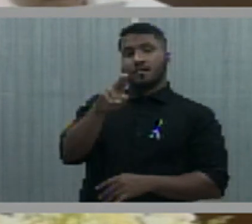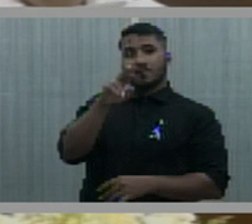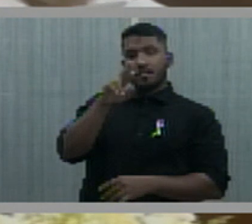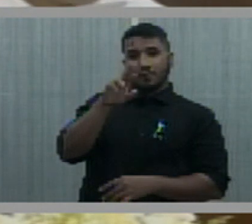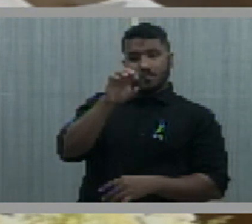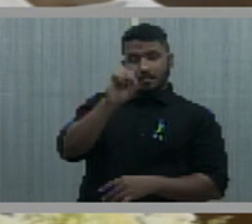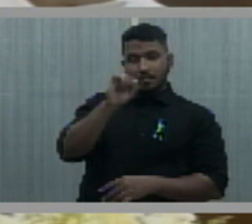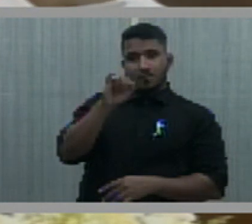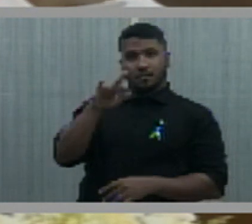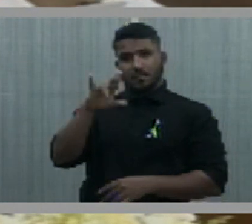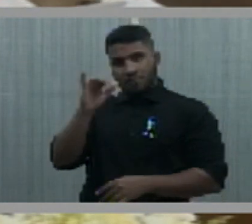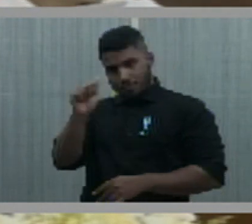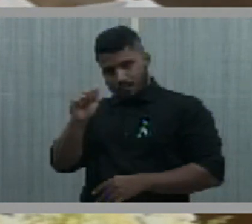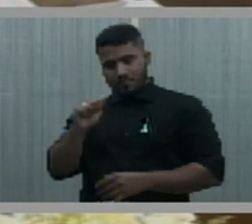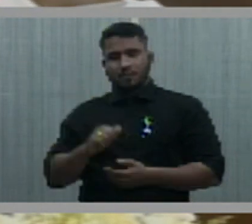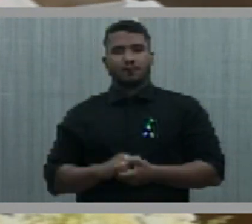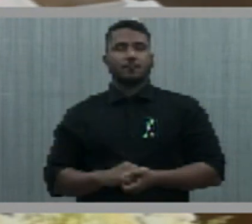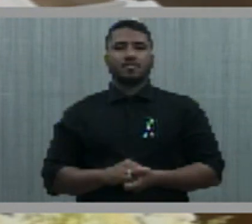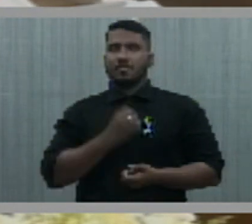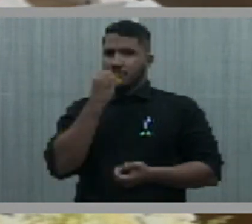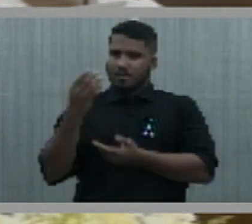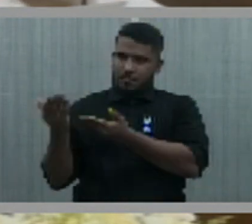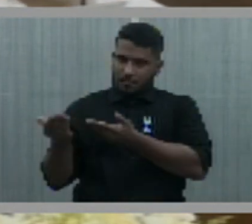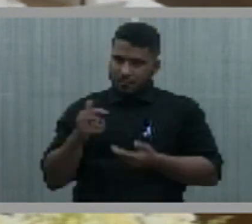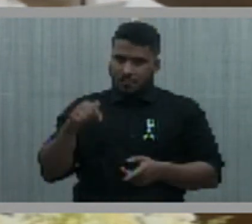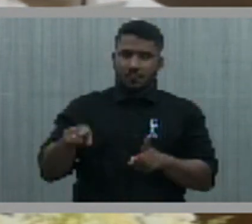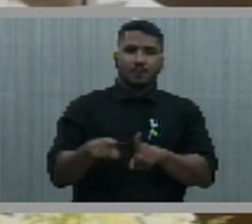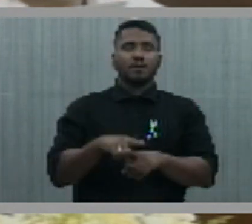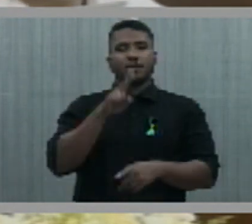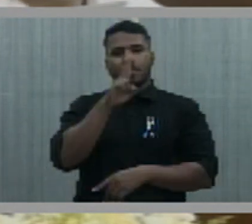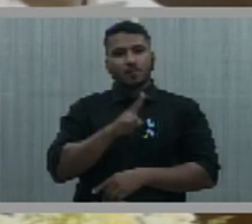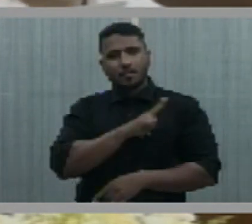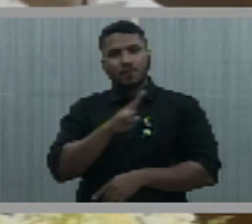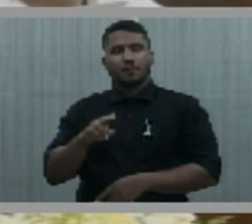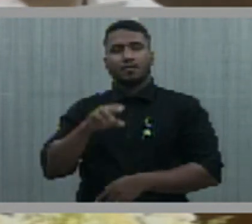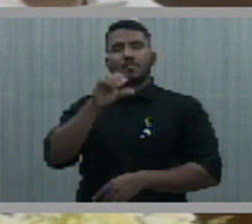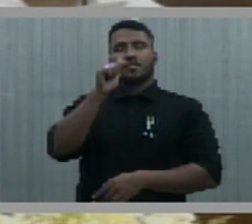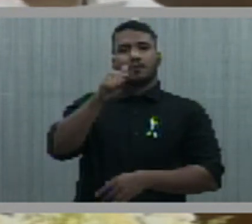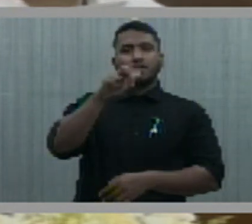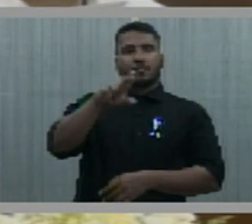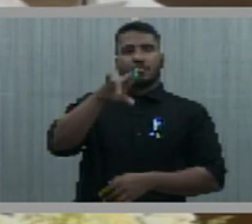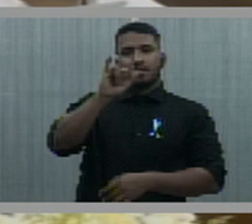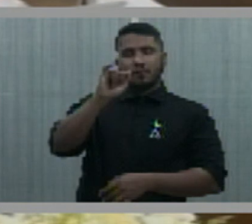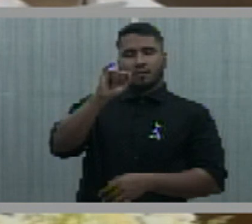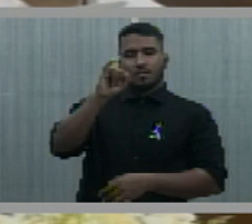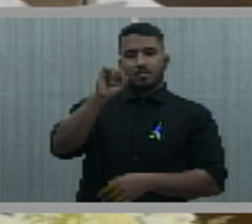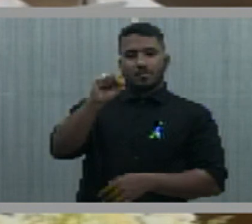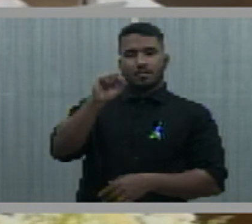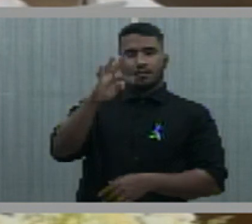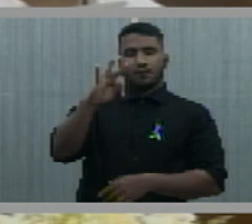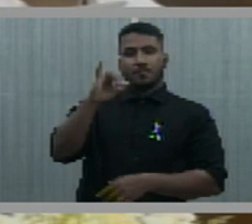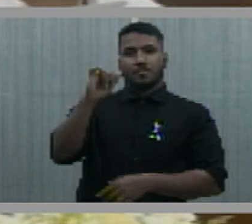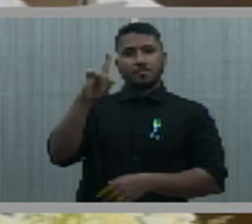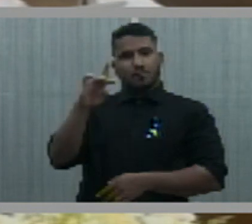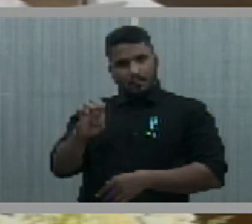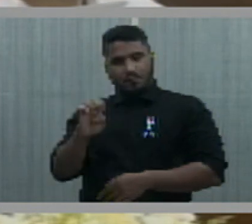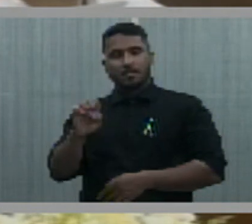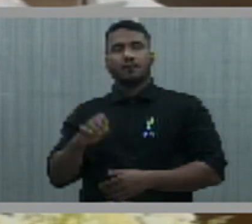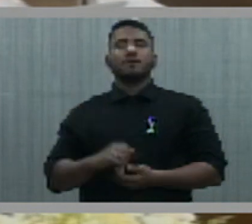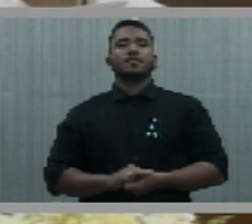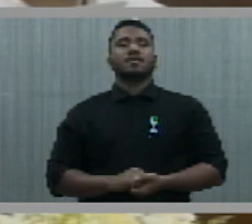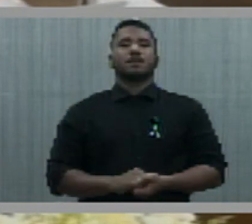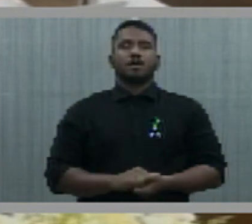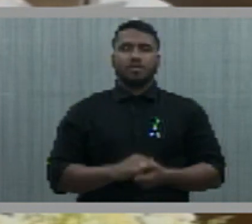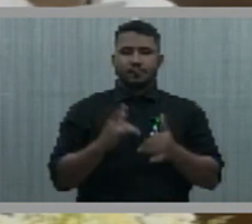seja bem-vindo, querida. O querido padre Aristides Medeiros, da paróquia de São José, de